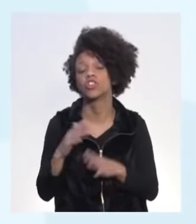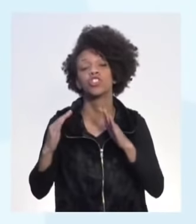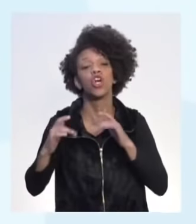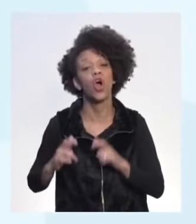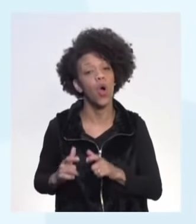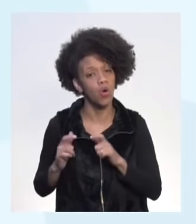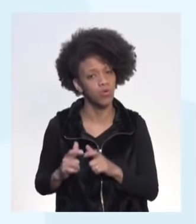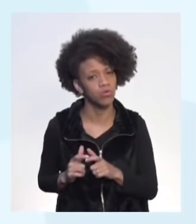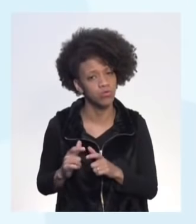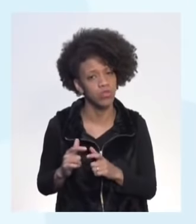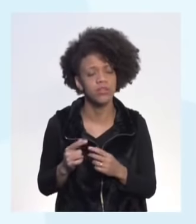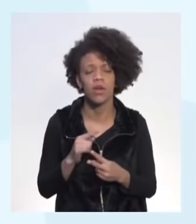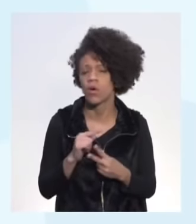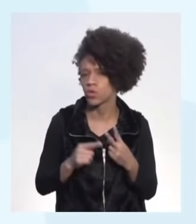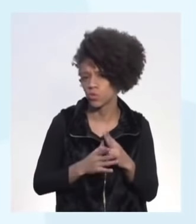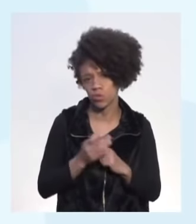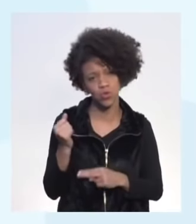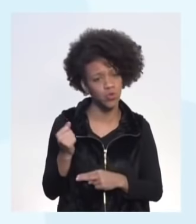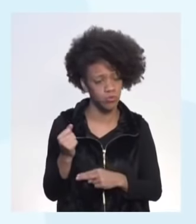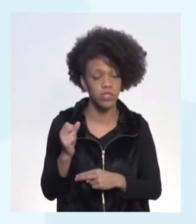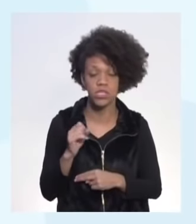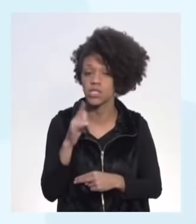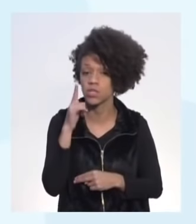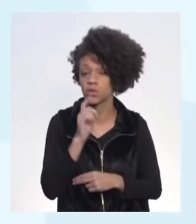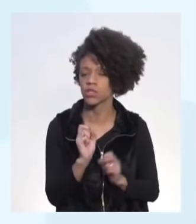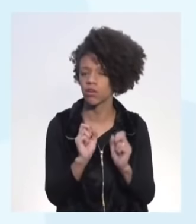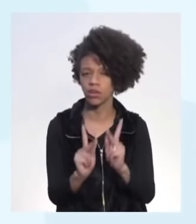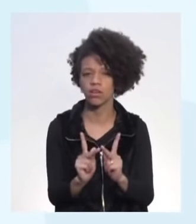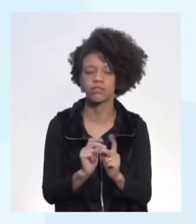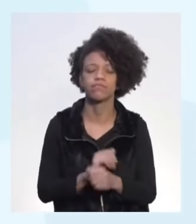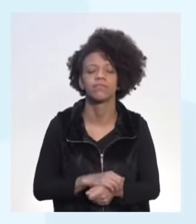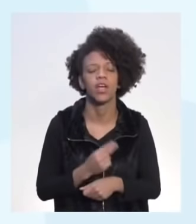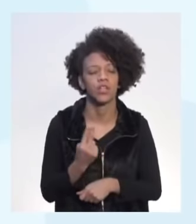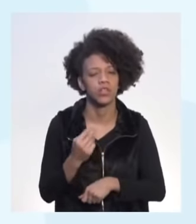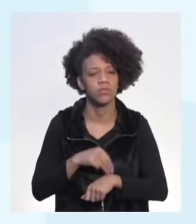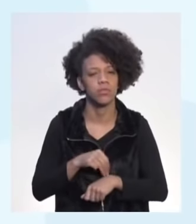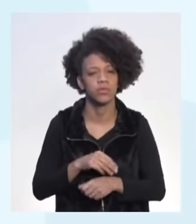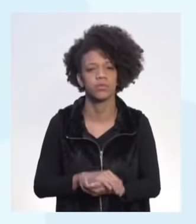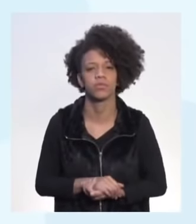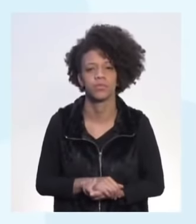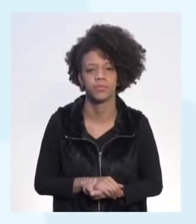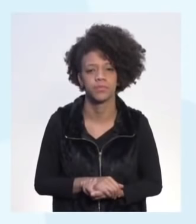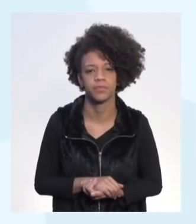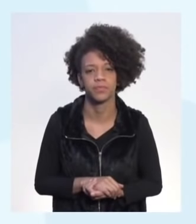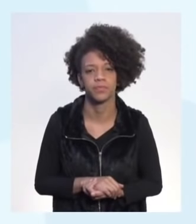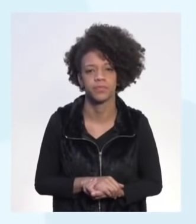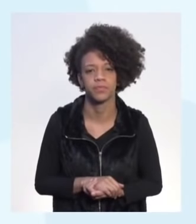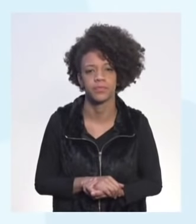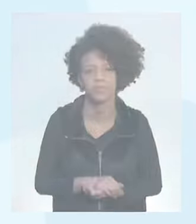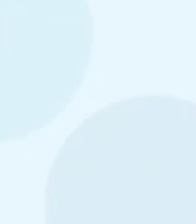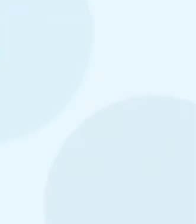dá para responder as duas perguntas juntas aí se você conseguir, ok? 2 minutinhos.